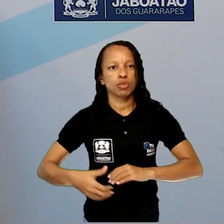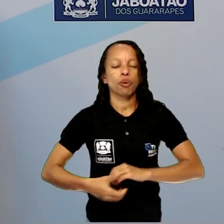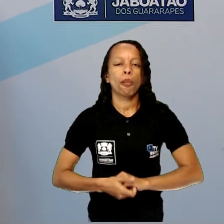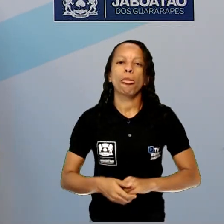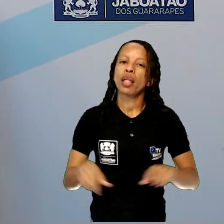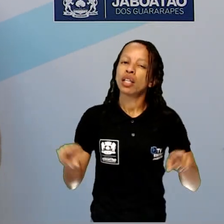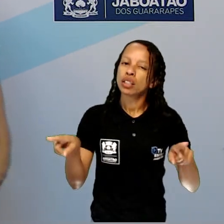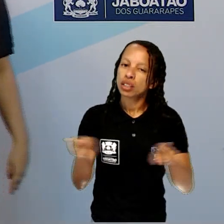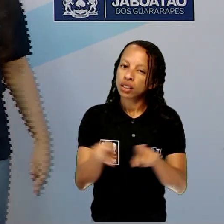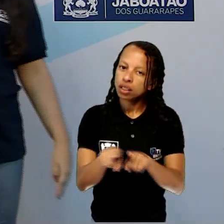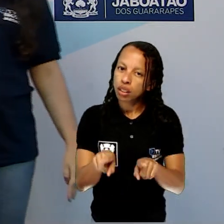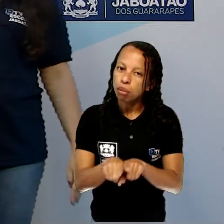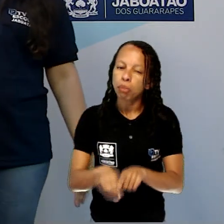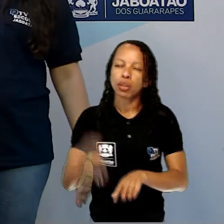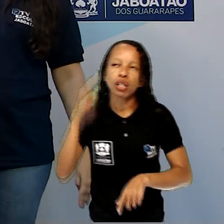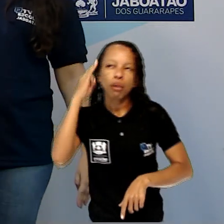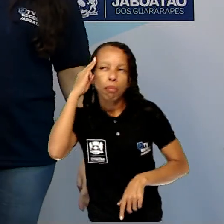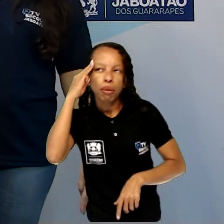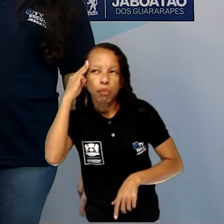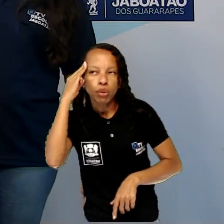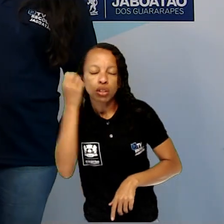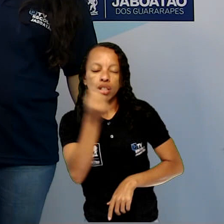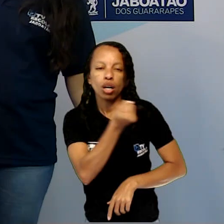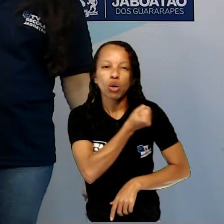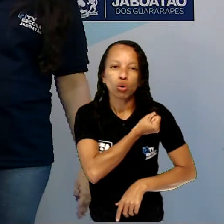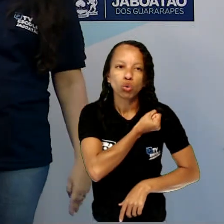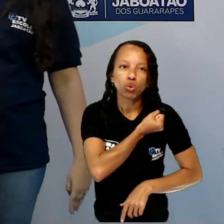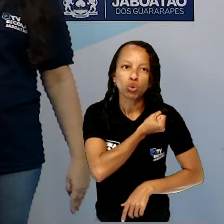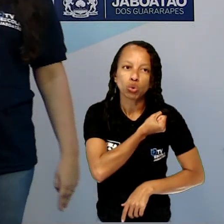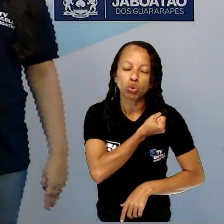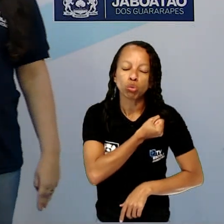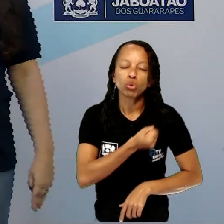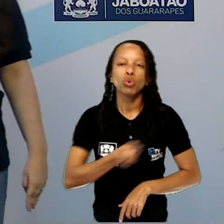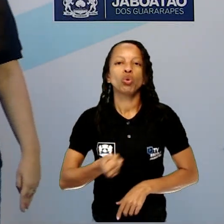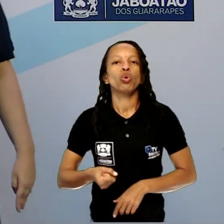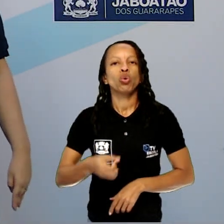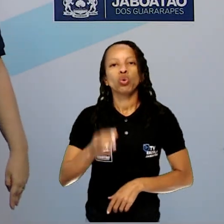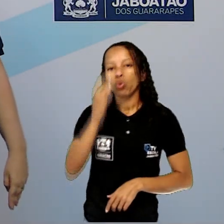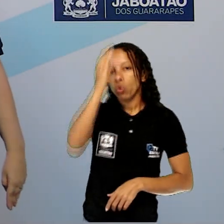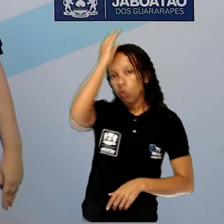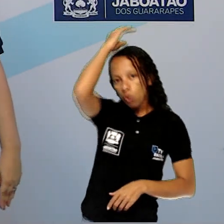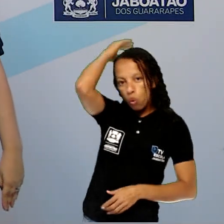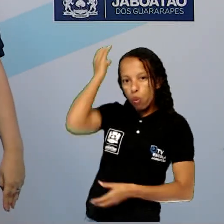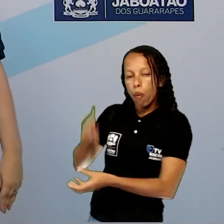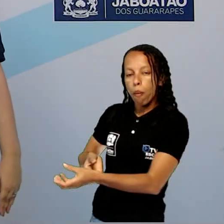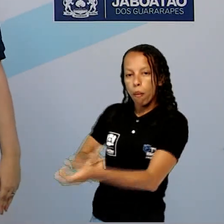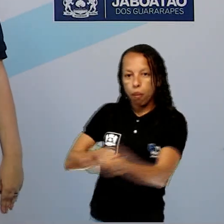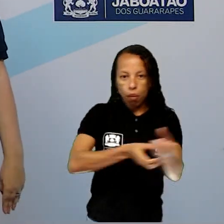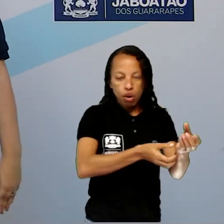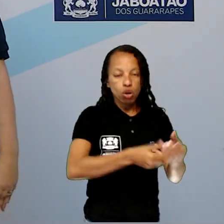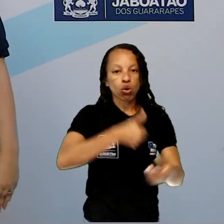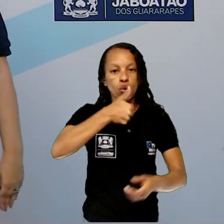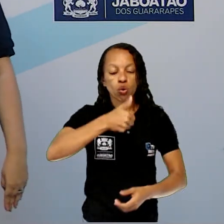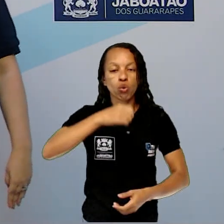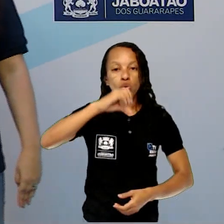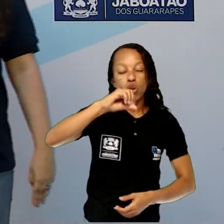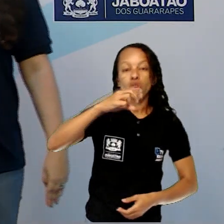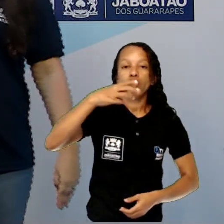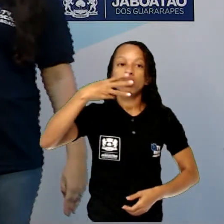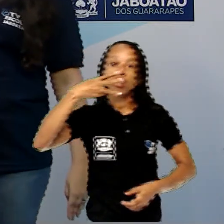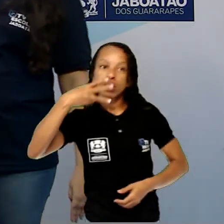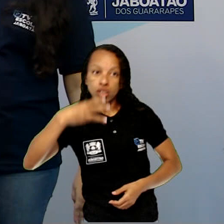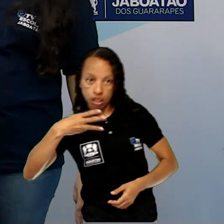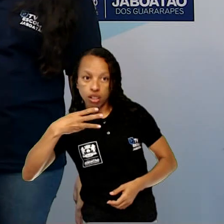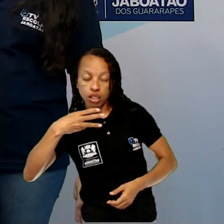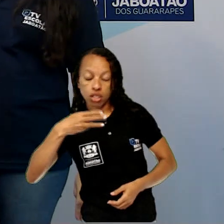Tenha sempre decorado os números do Corpo de Bombeiros, que é 193, o número do Serviço de Atendimento Médico de Urgência,